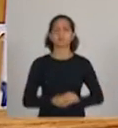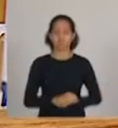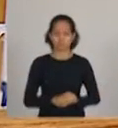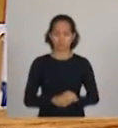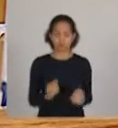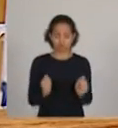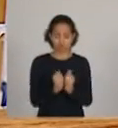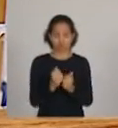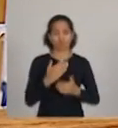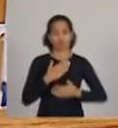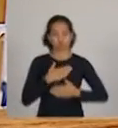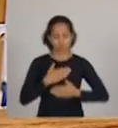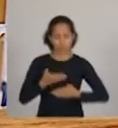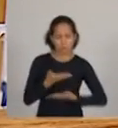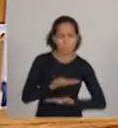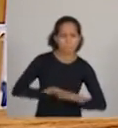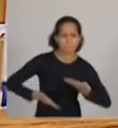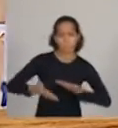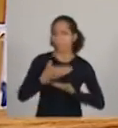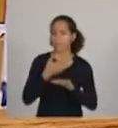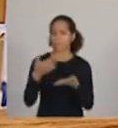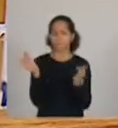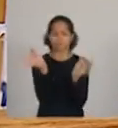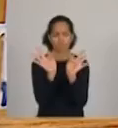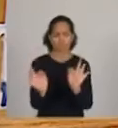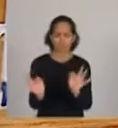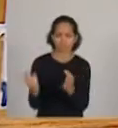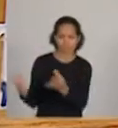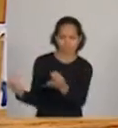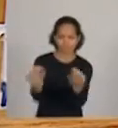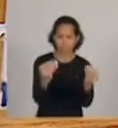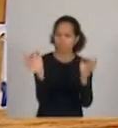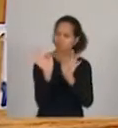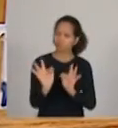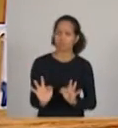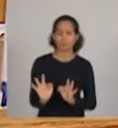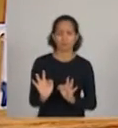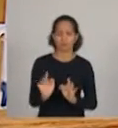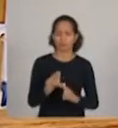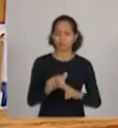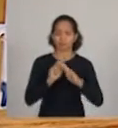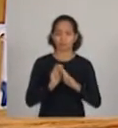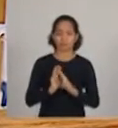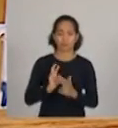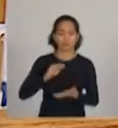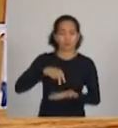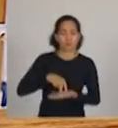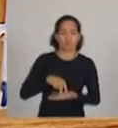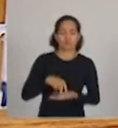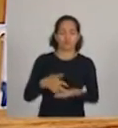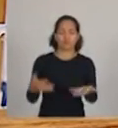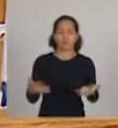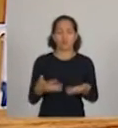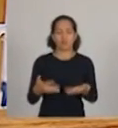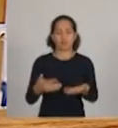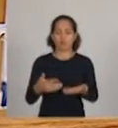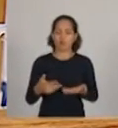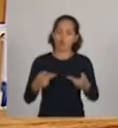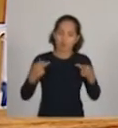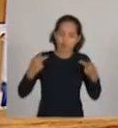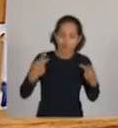junto comigo, compartilham essa felicidade de estar, no momento, se tornando um